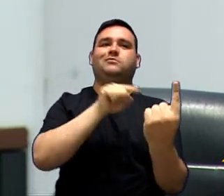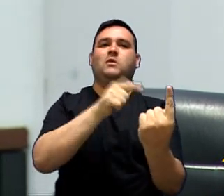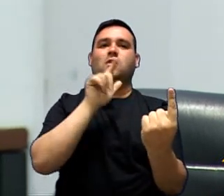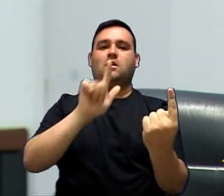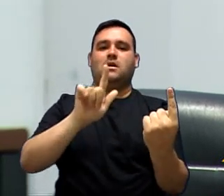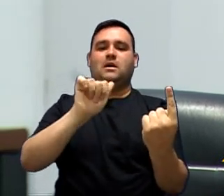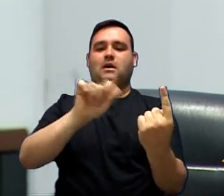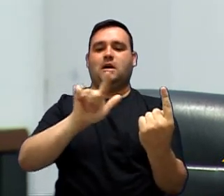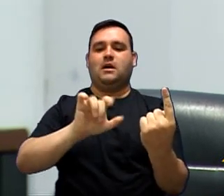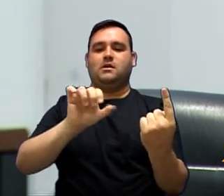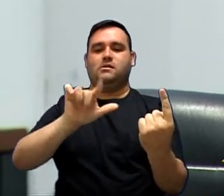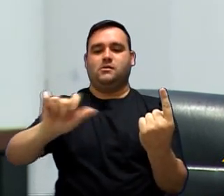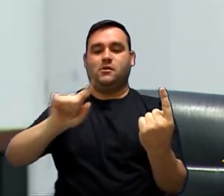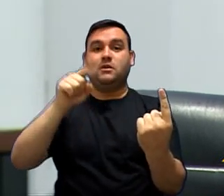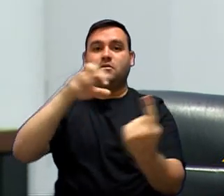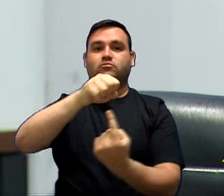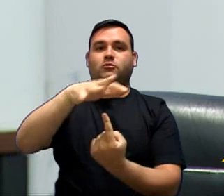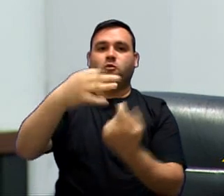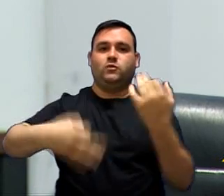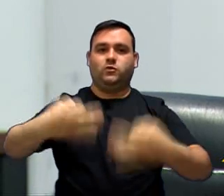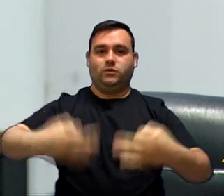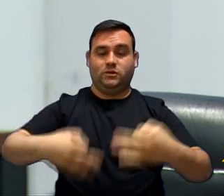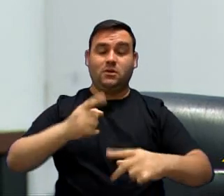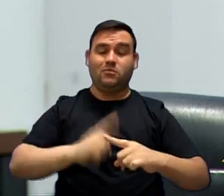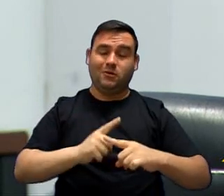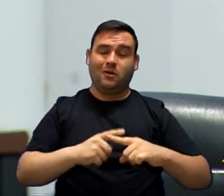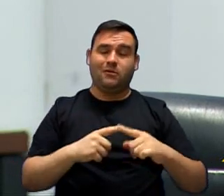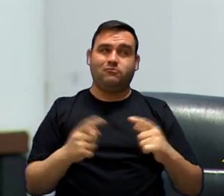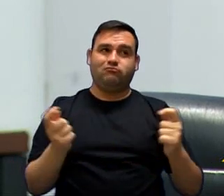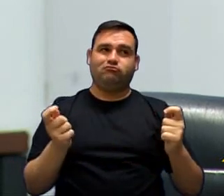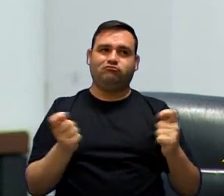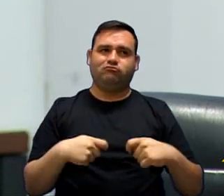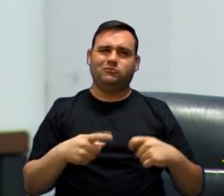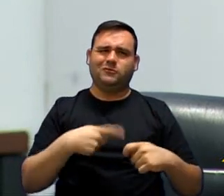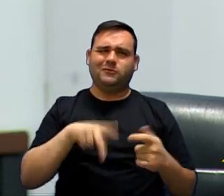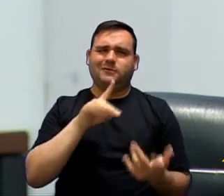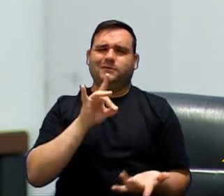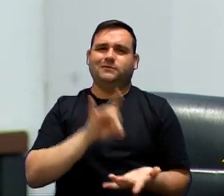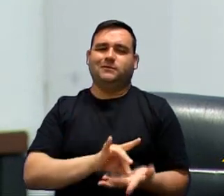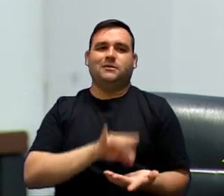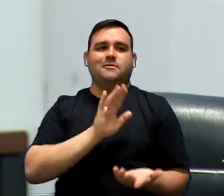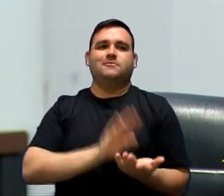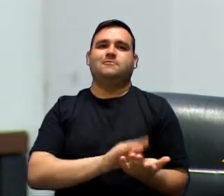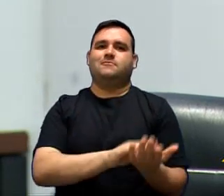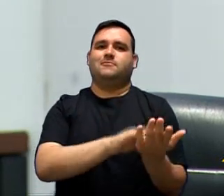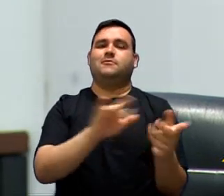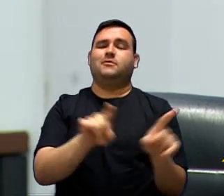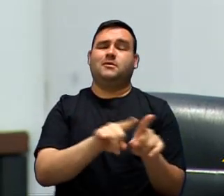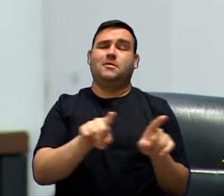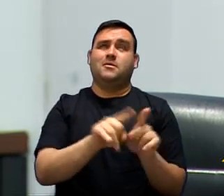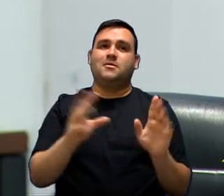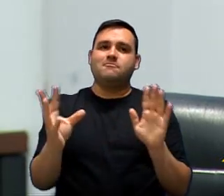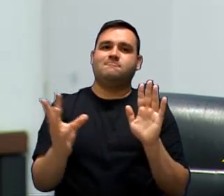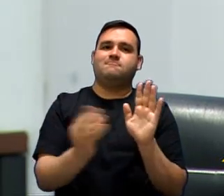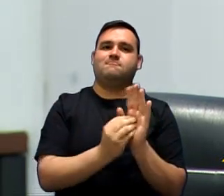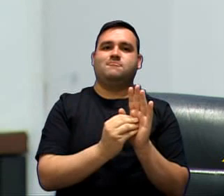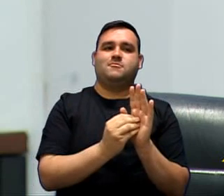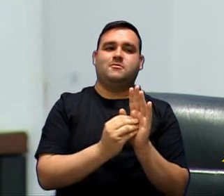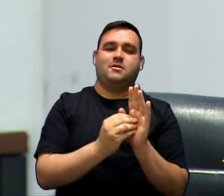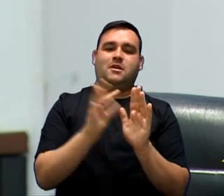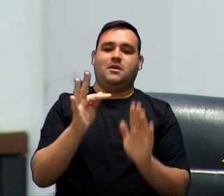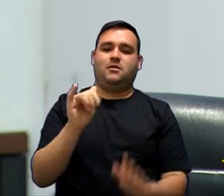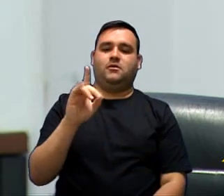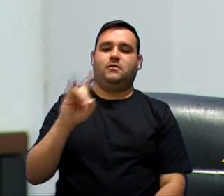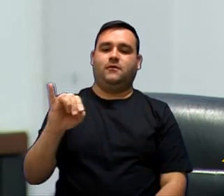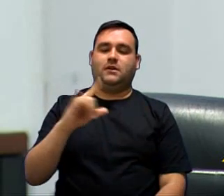doutor Gazola, que é o promotor de justiça, para que pudéssemos de verdade homenagear e que constasse na FAD